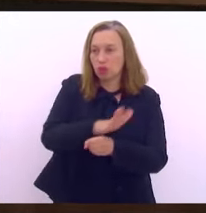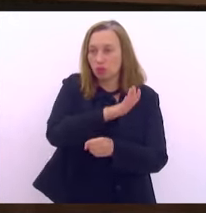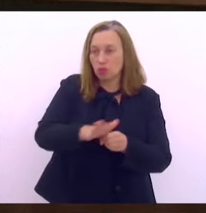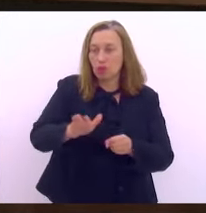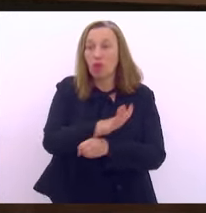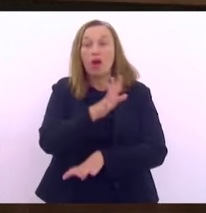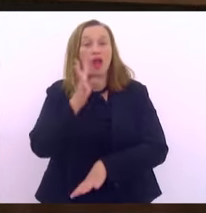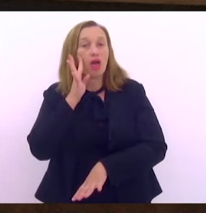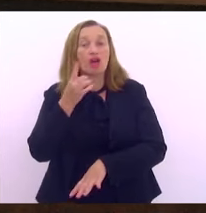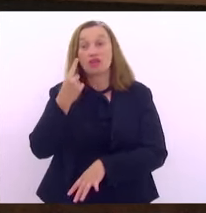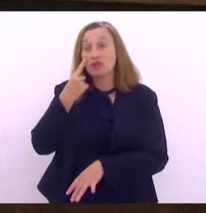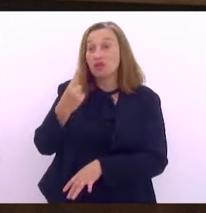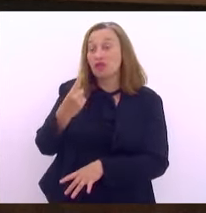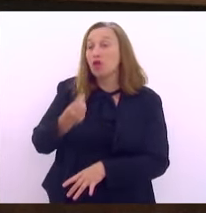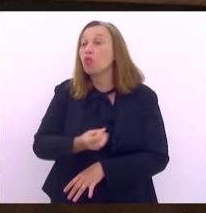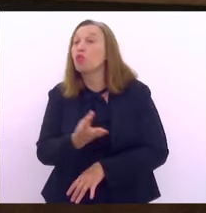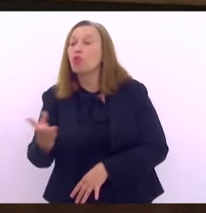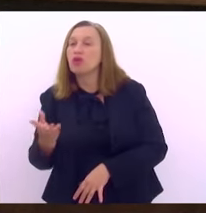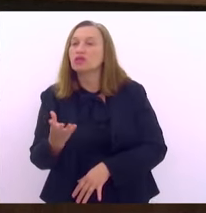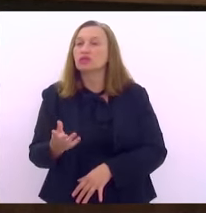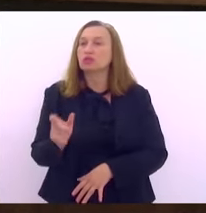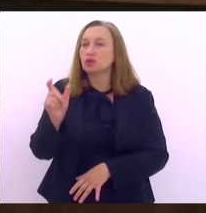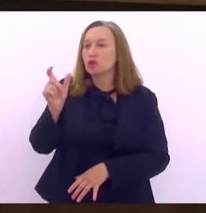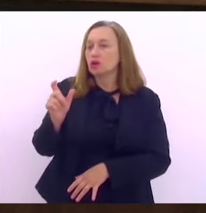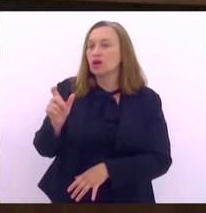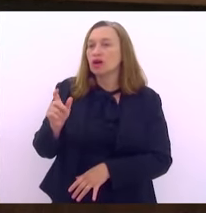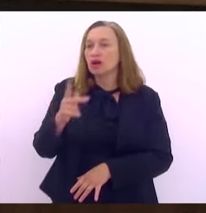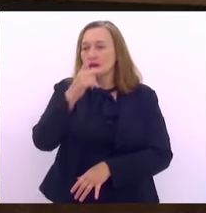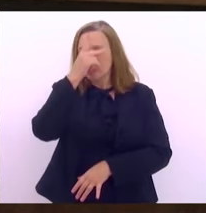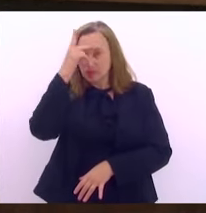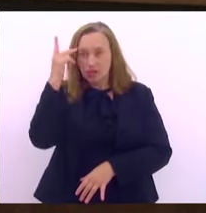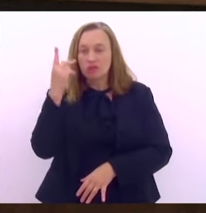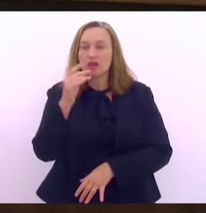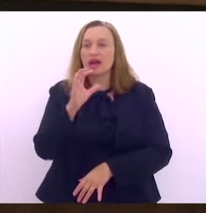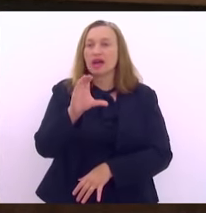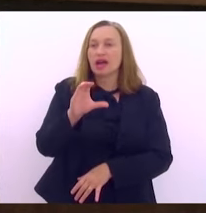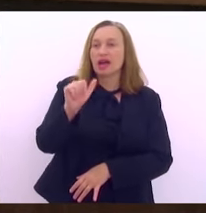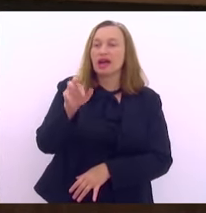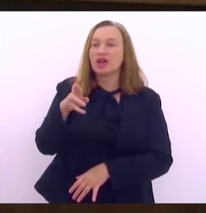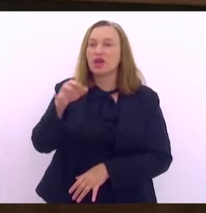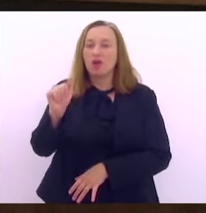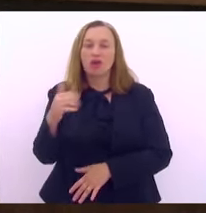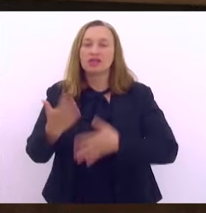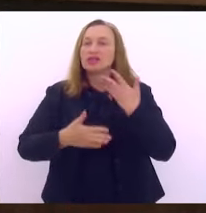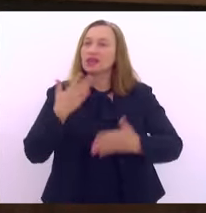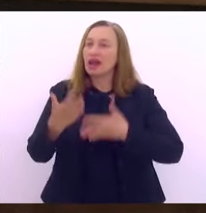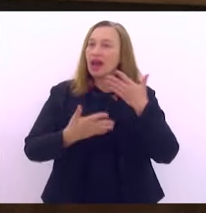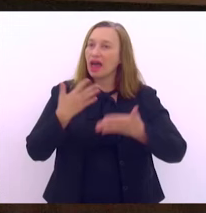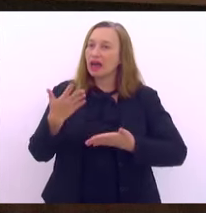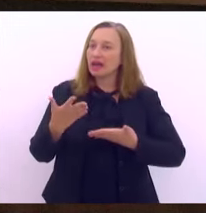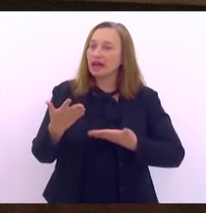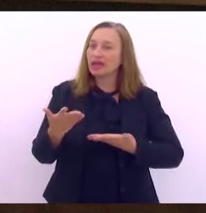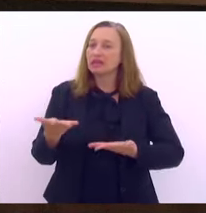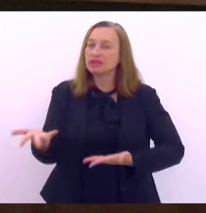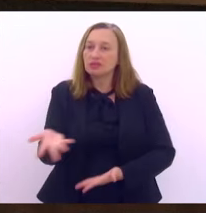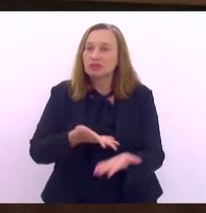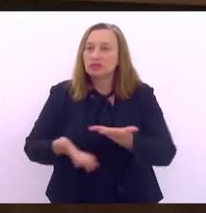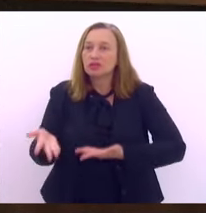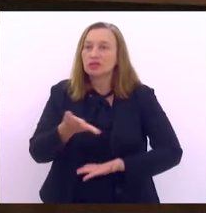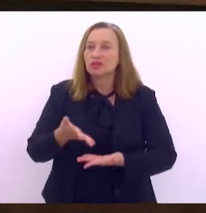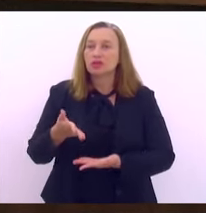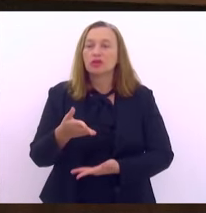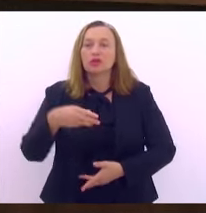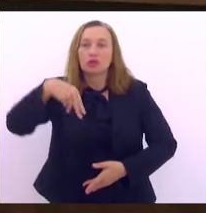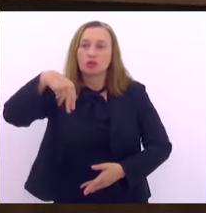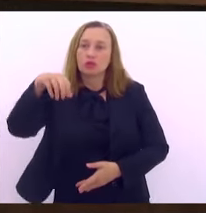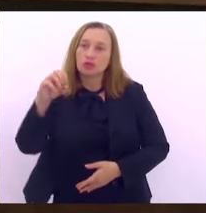a gente vê o quanto o carioca se agrada, se alegra e se confraterniza com os